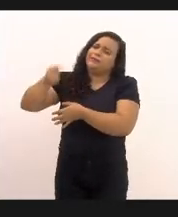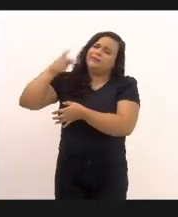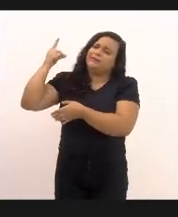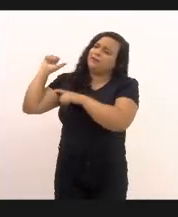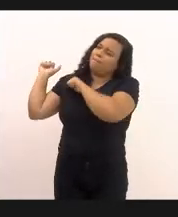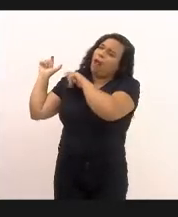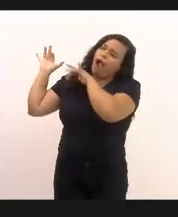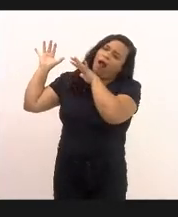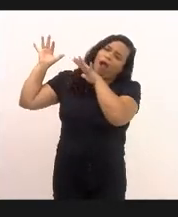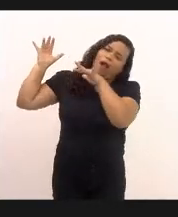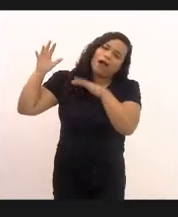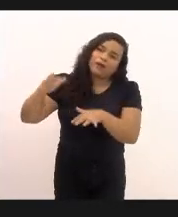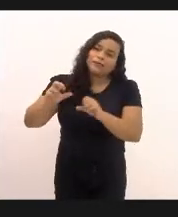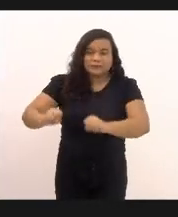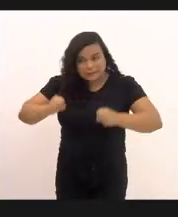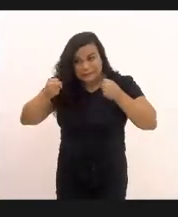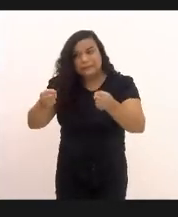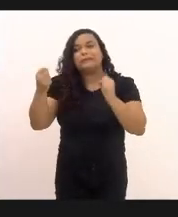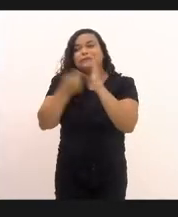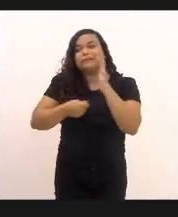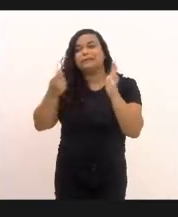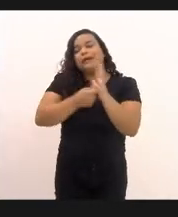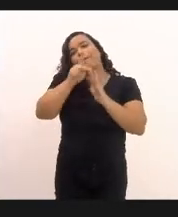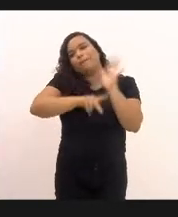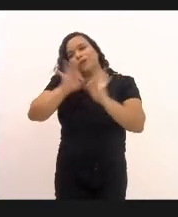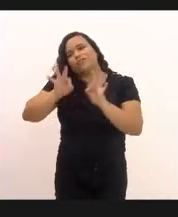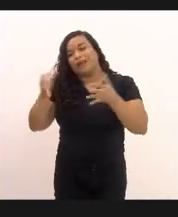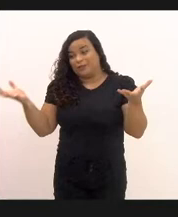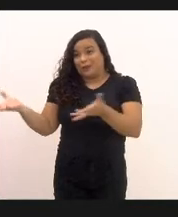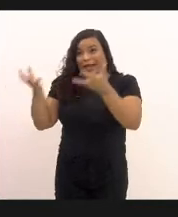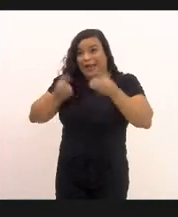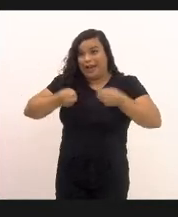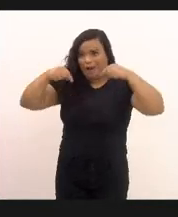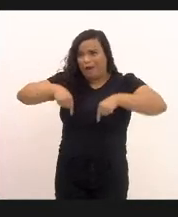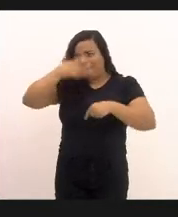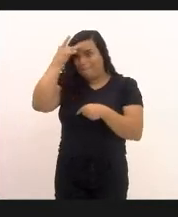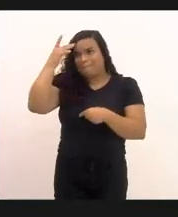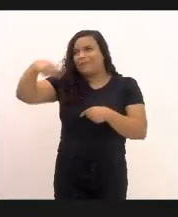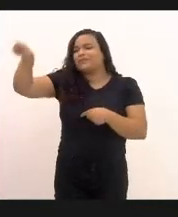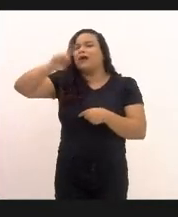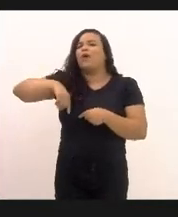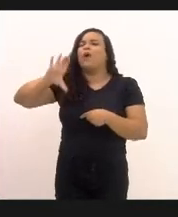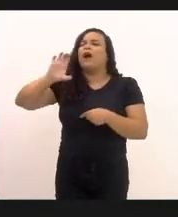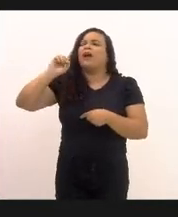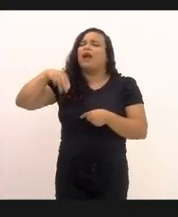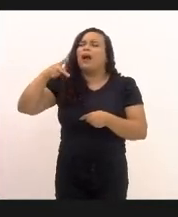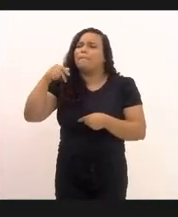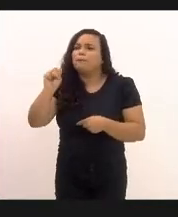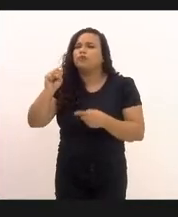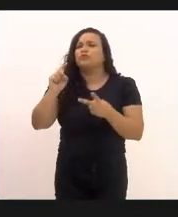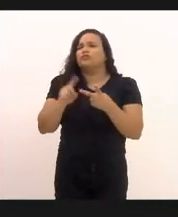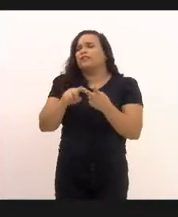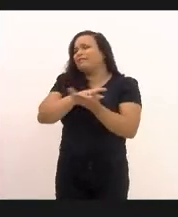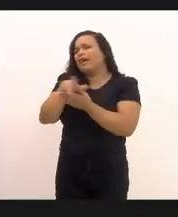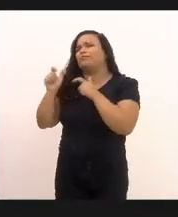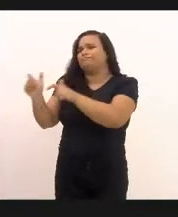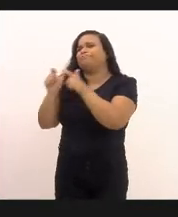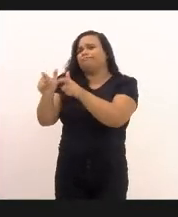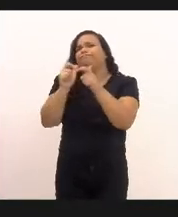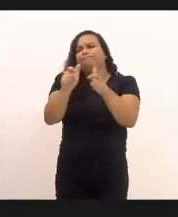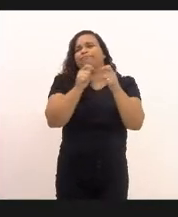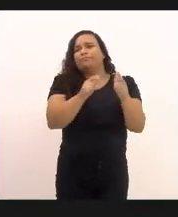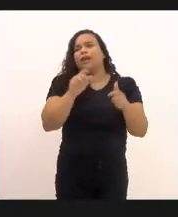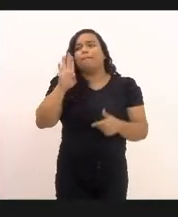defesa desse projeto, que é de extrema importância. Hoje recebi o pessoal de Campos, de Bom Jesus, de Itabapuana, e o apoio de uma série de